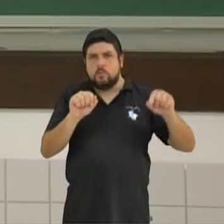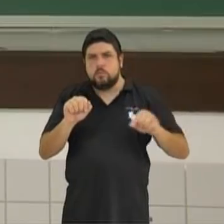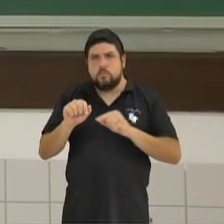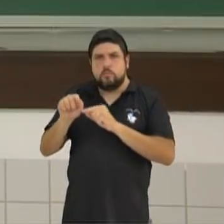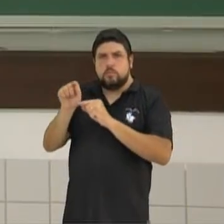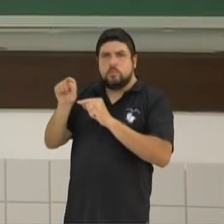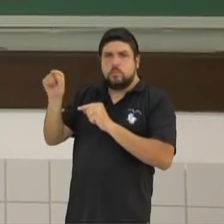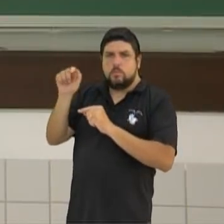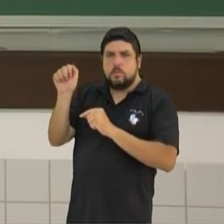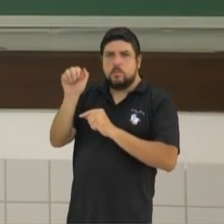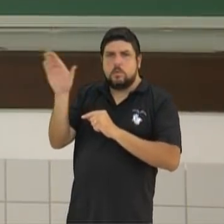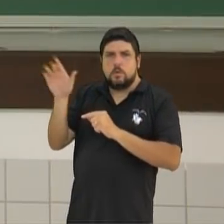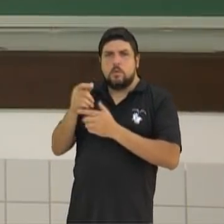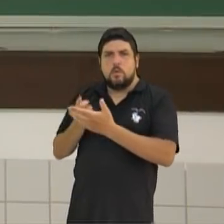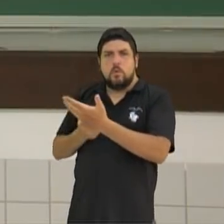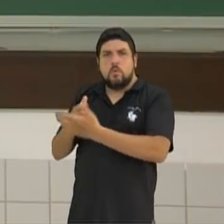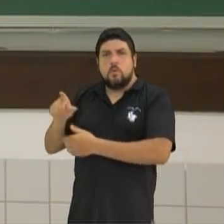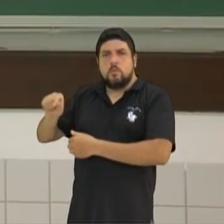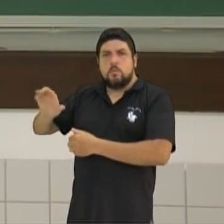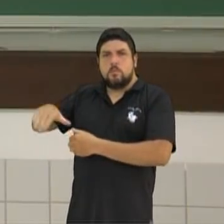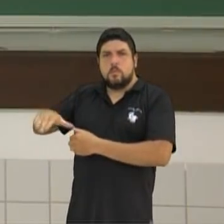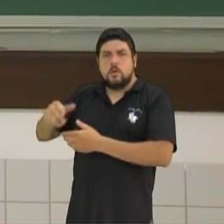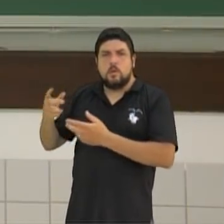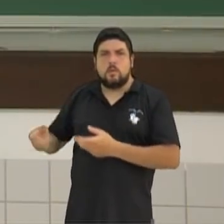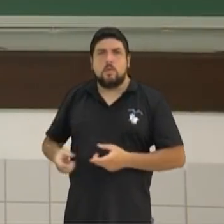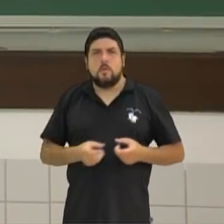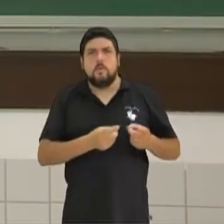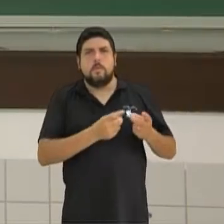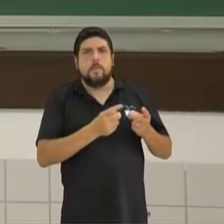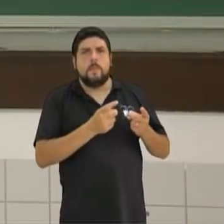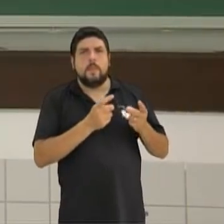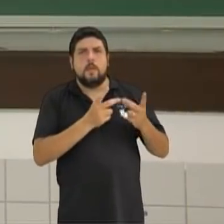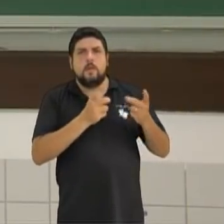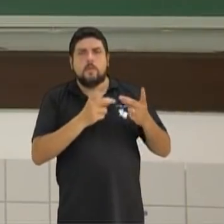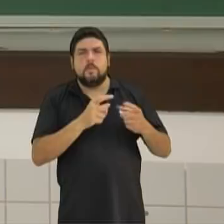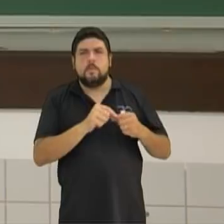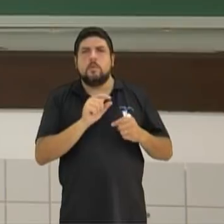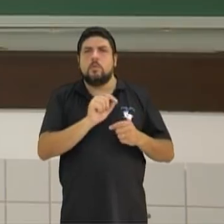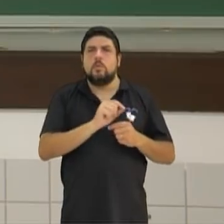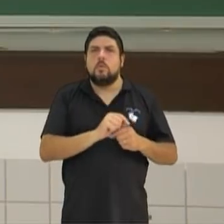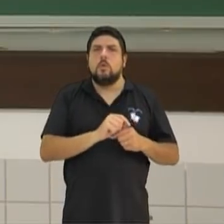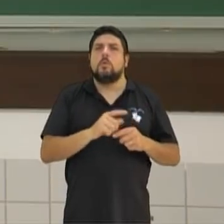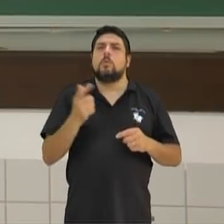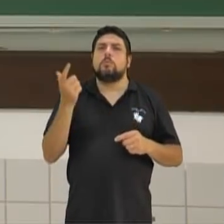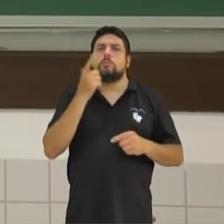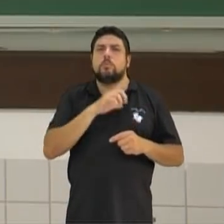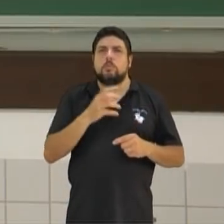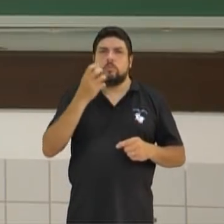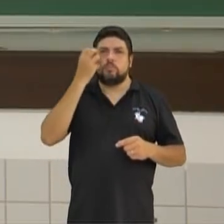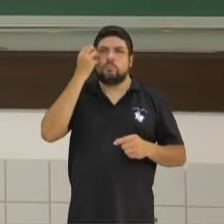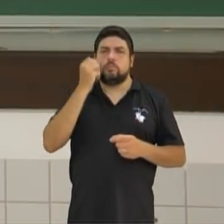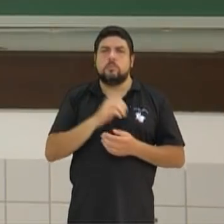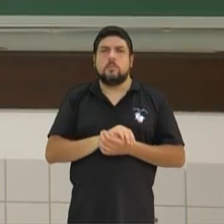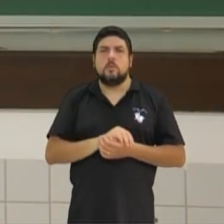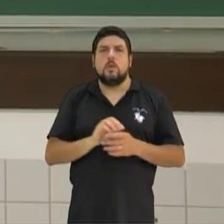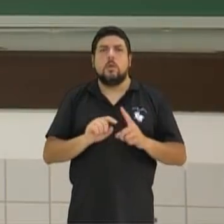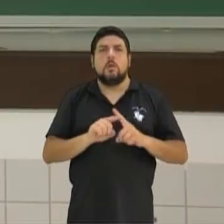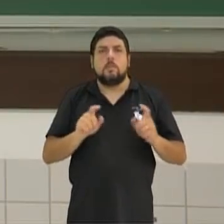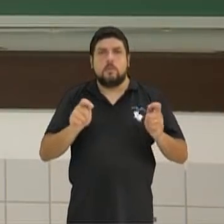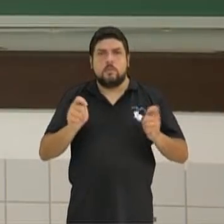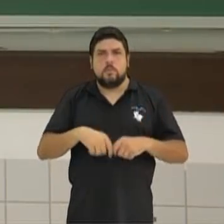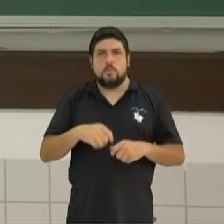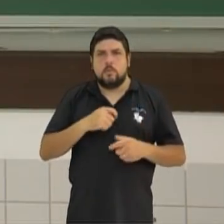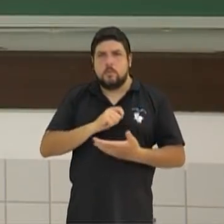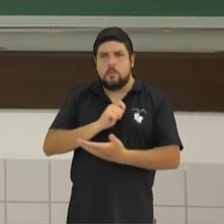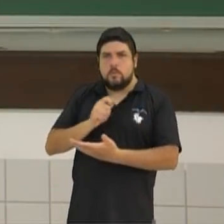mais barato e depois vender mais barato na Europa, ainda com altos lucros. Mas era mais barato que você pagar para os árabes